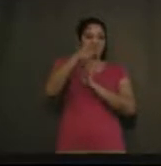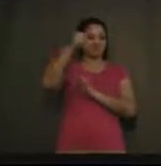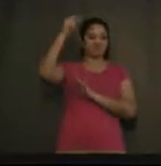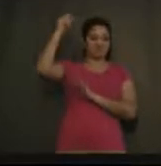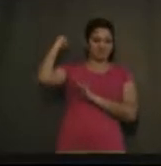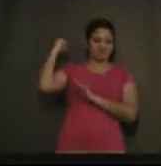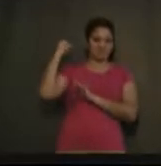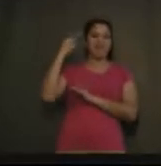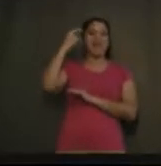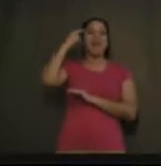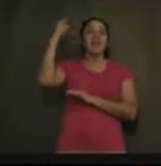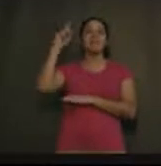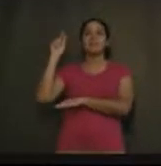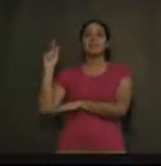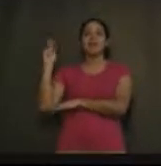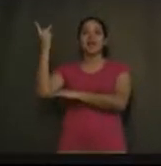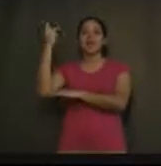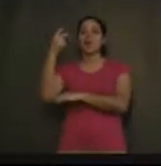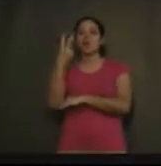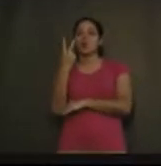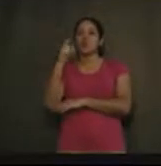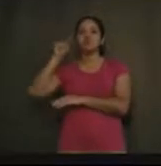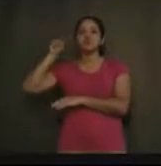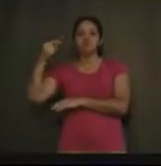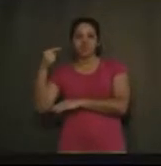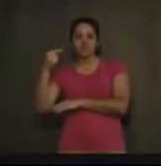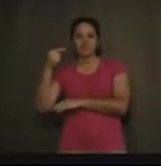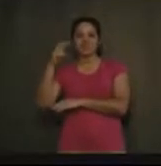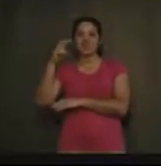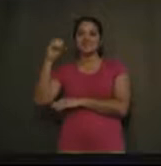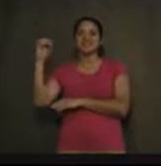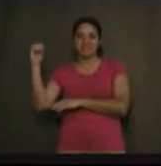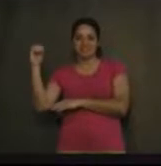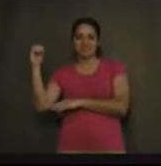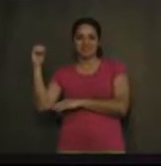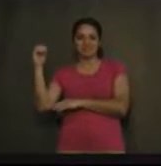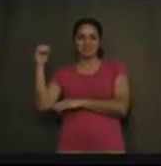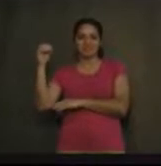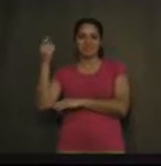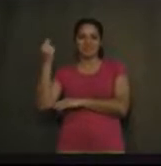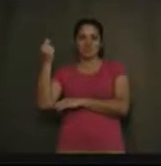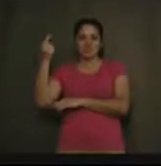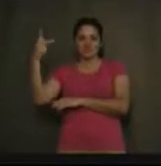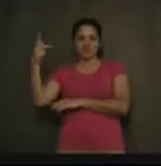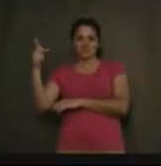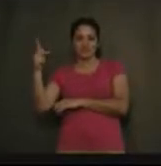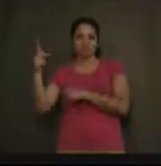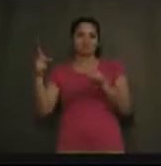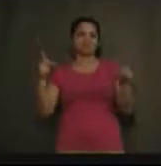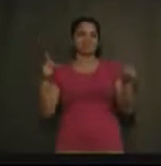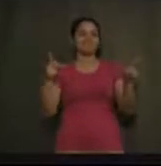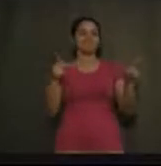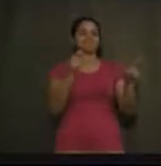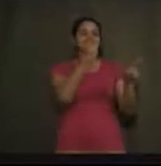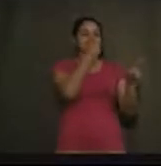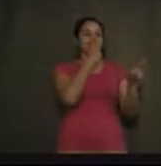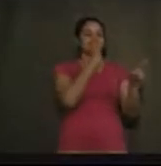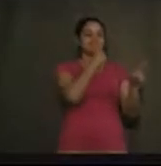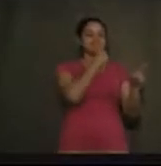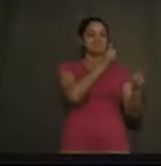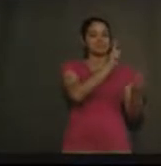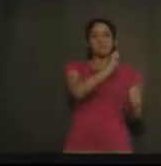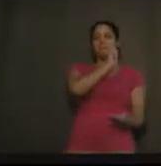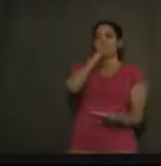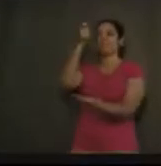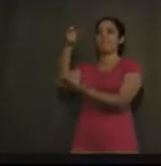vocês, era de 2.500 coroas. Tá? Então, o Poincaré pagou qualquer coisa como 2 meses do salário dele por fora, além do prêmio,